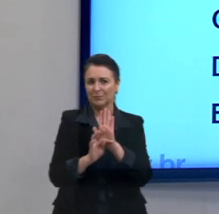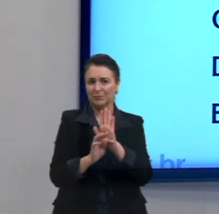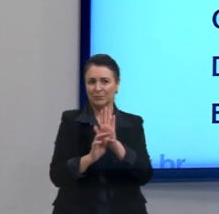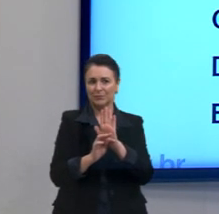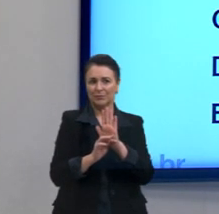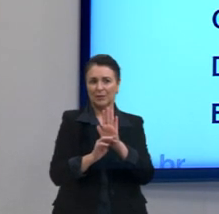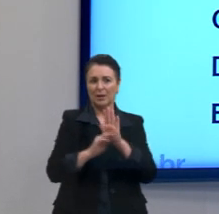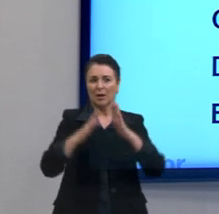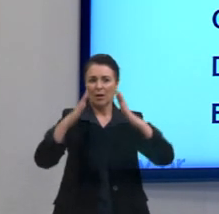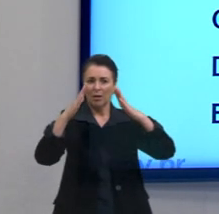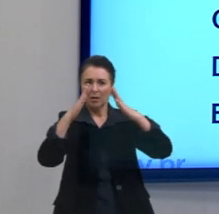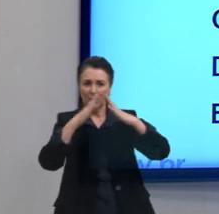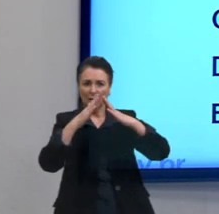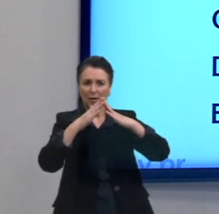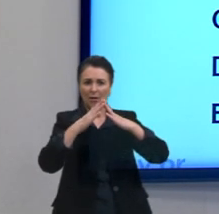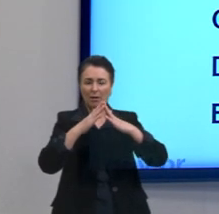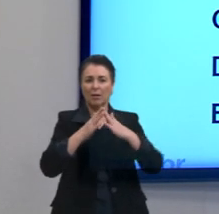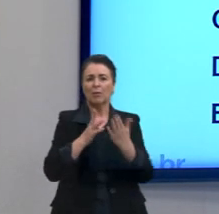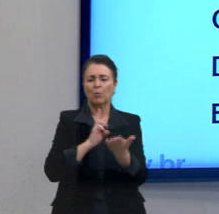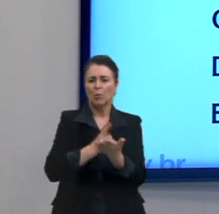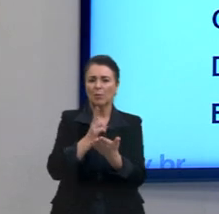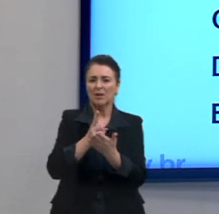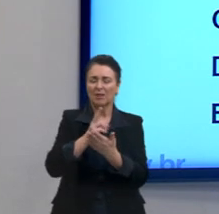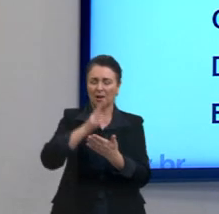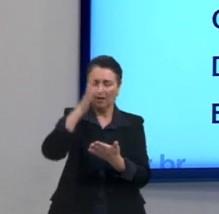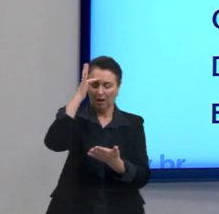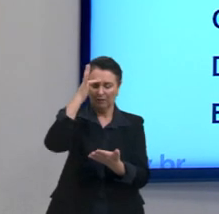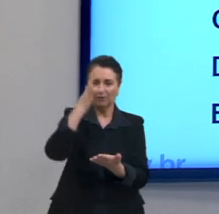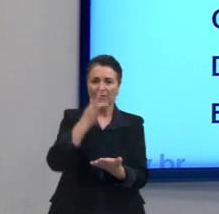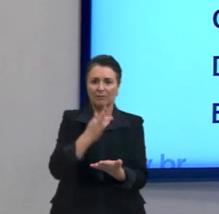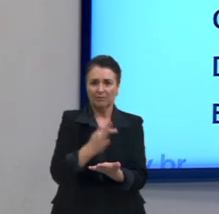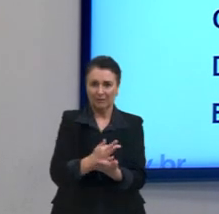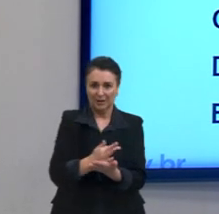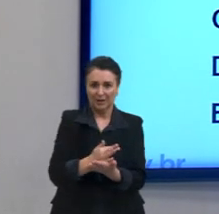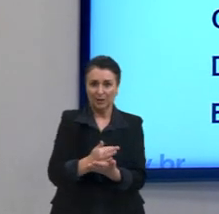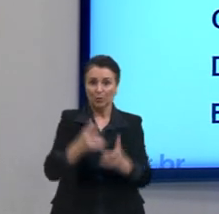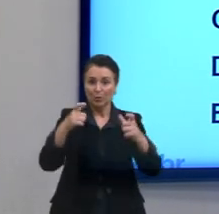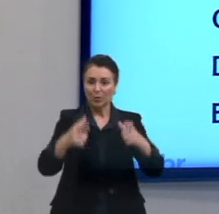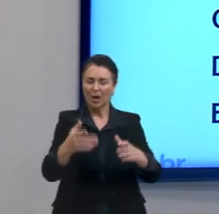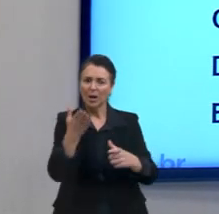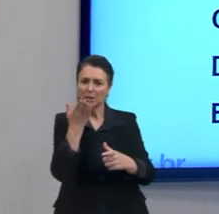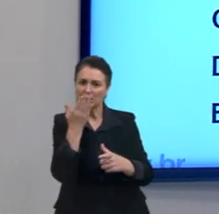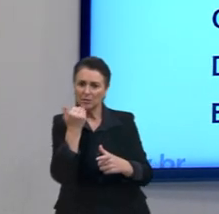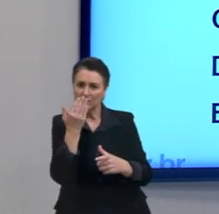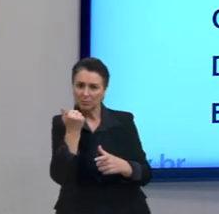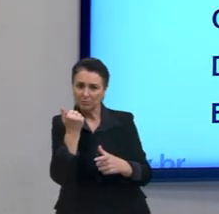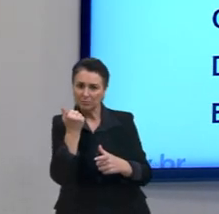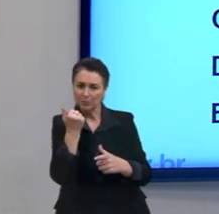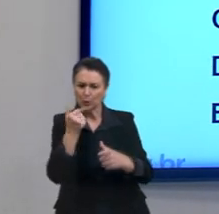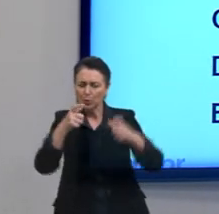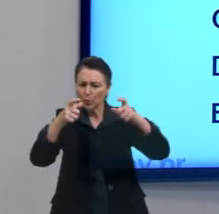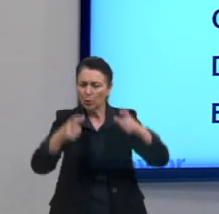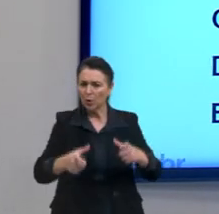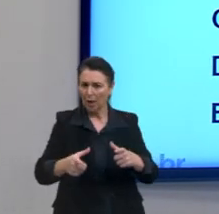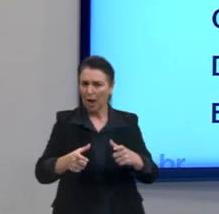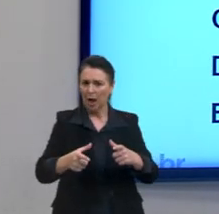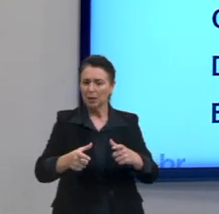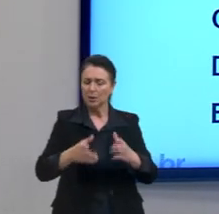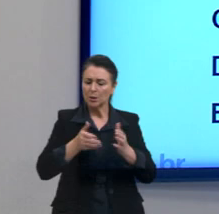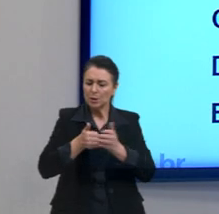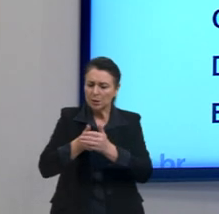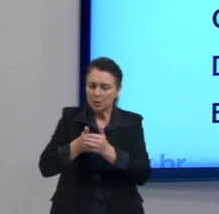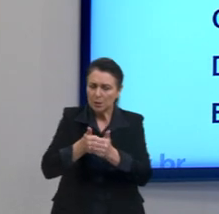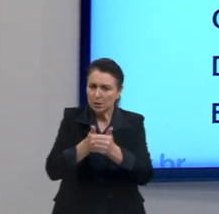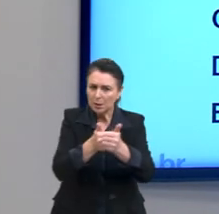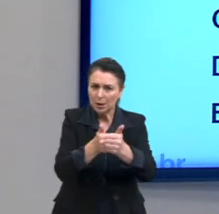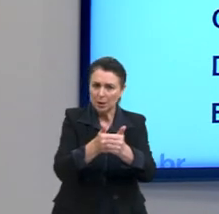abrigo do teto sua jornada de fé que começava na sala de jantar na pequena célula Cristã dividiu-se a refeição